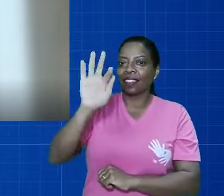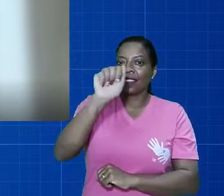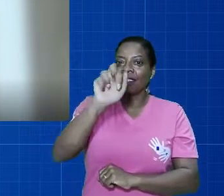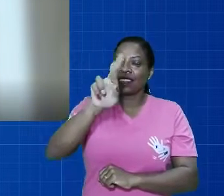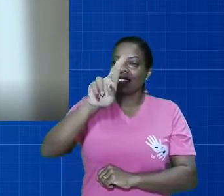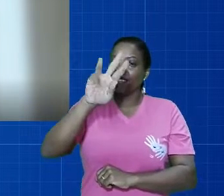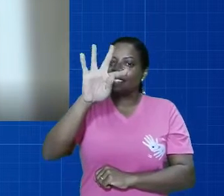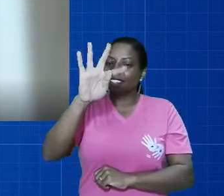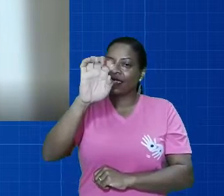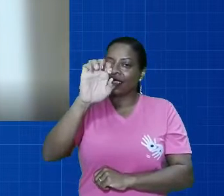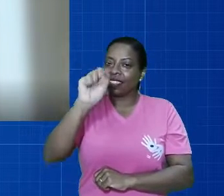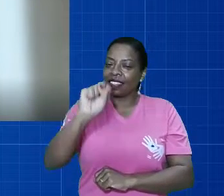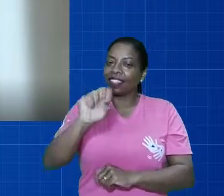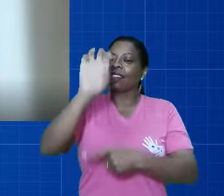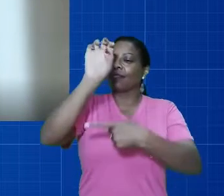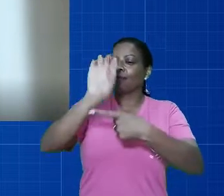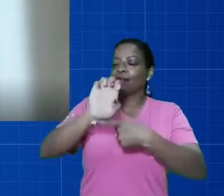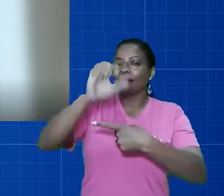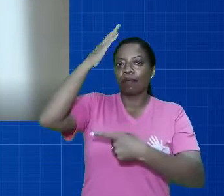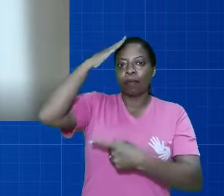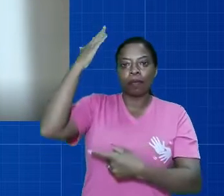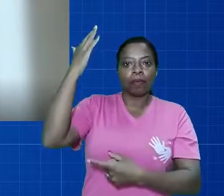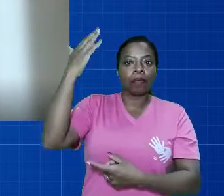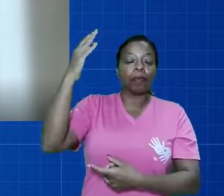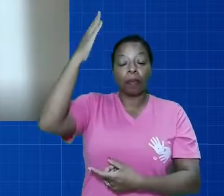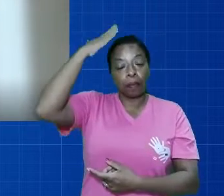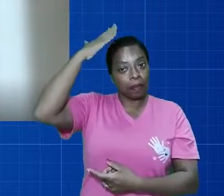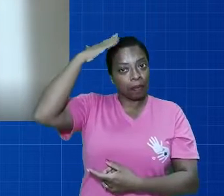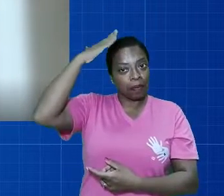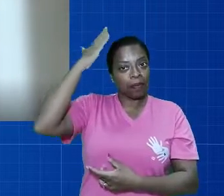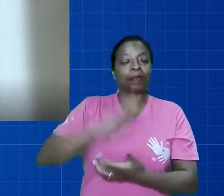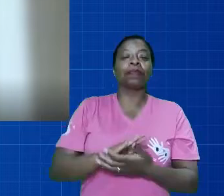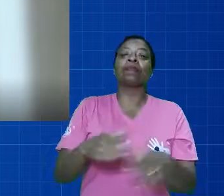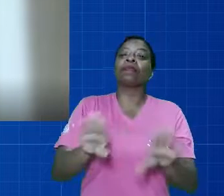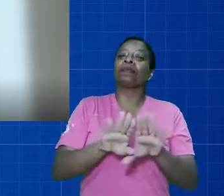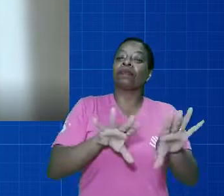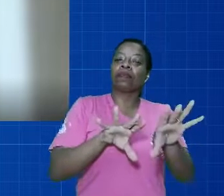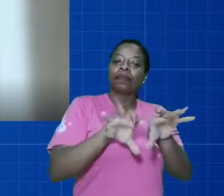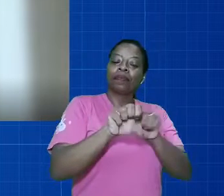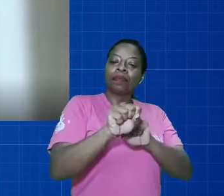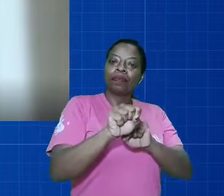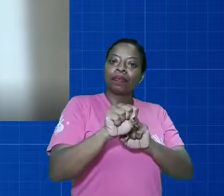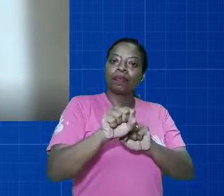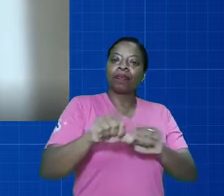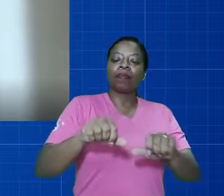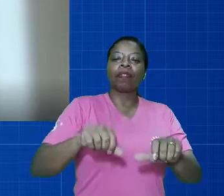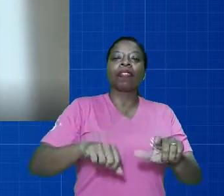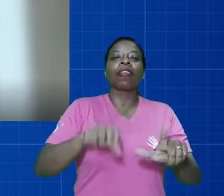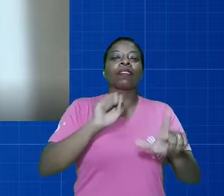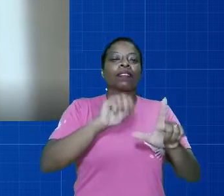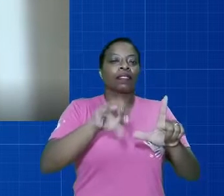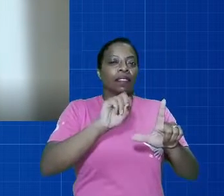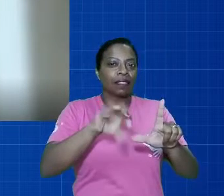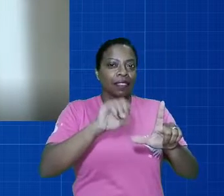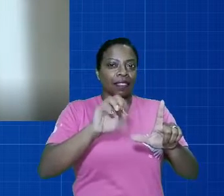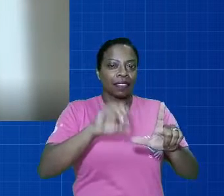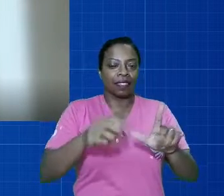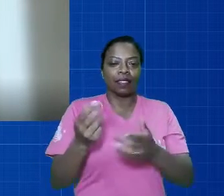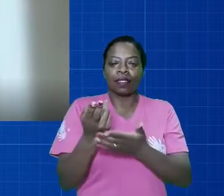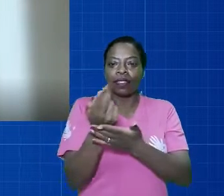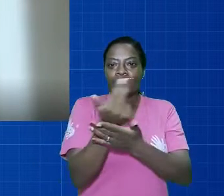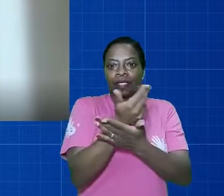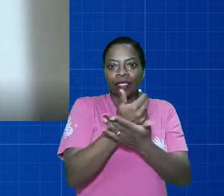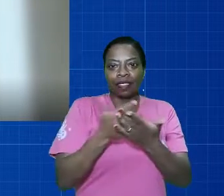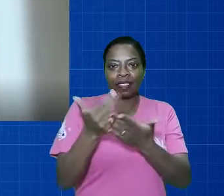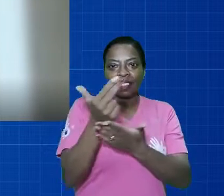de Artes do Estado do Paraná e graduado em licenciatura em desenho pela Escola de Música e Belas Artes